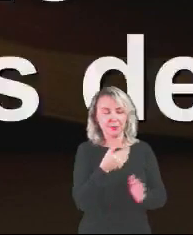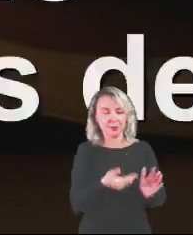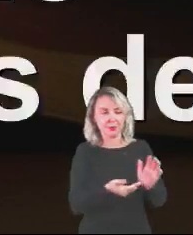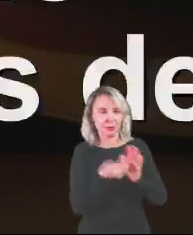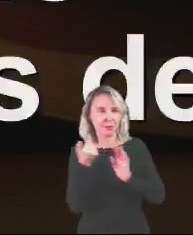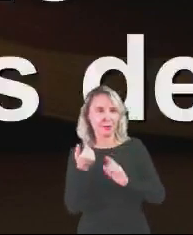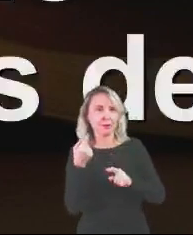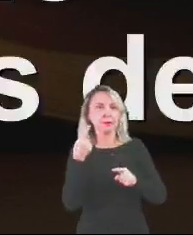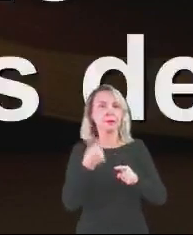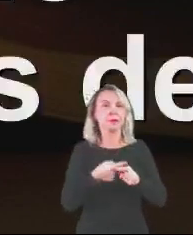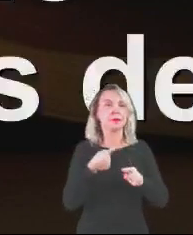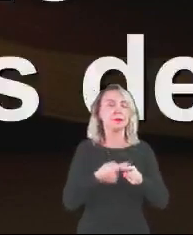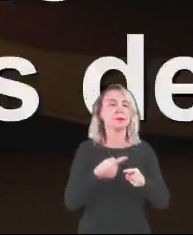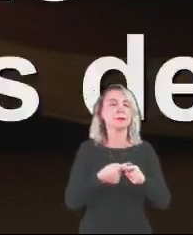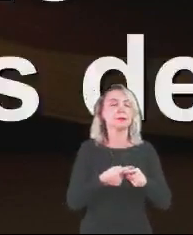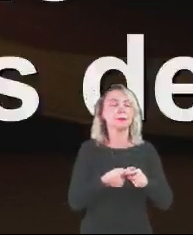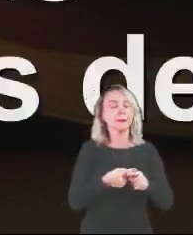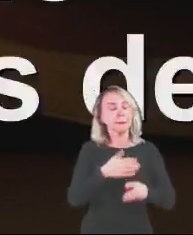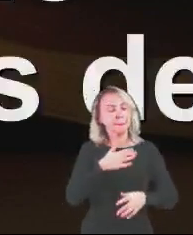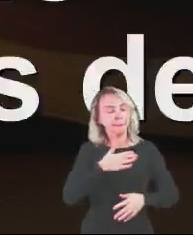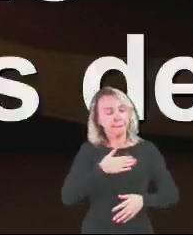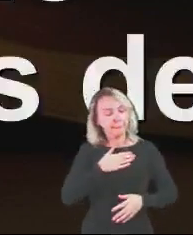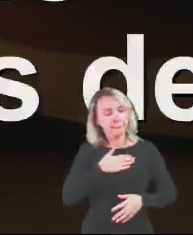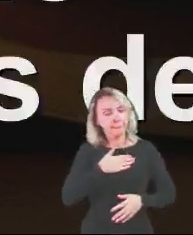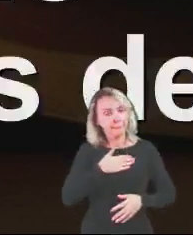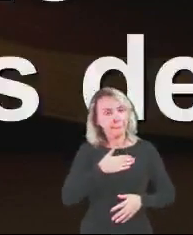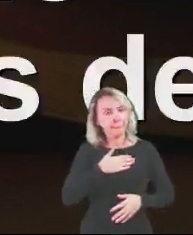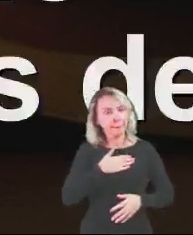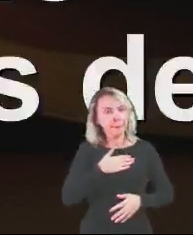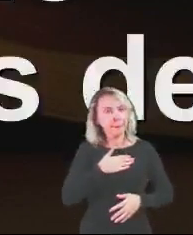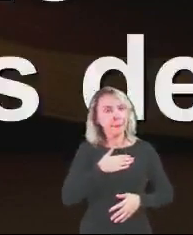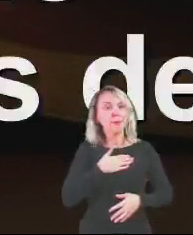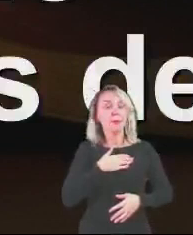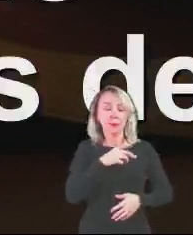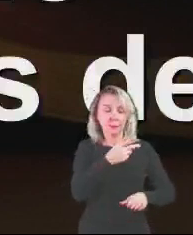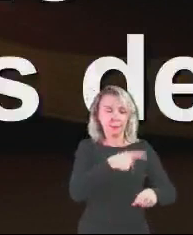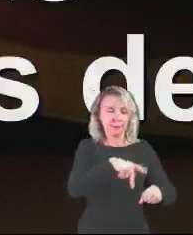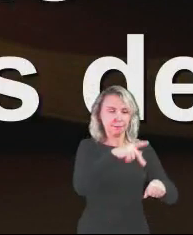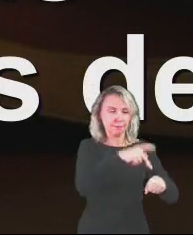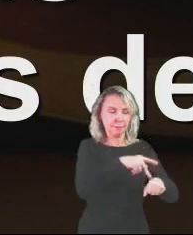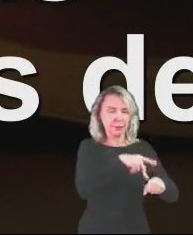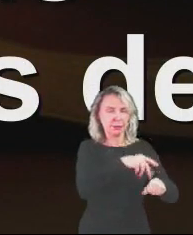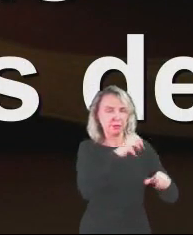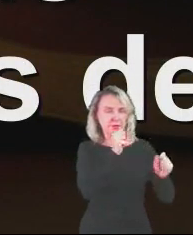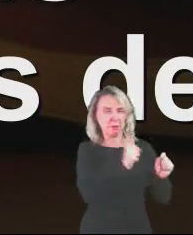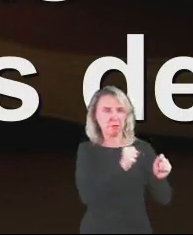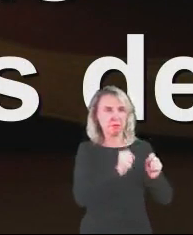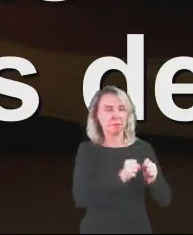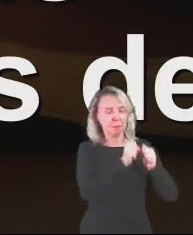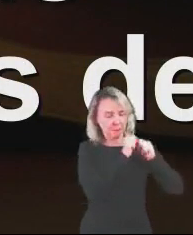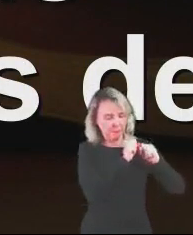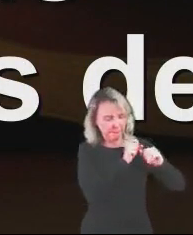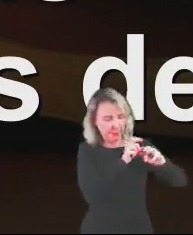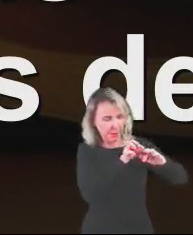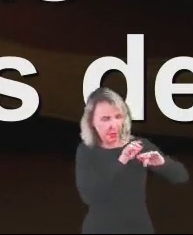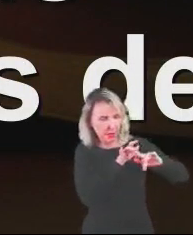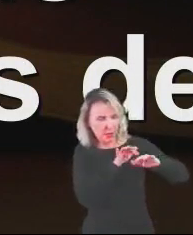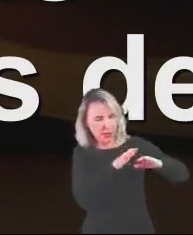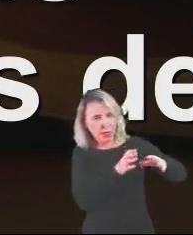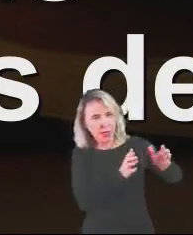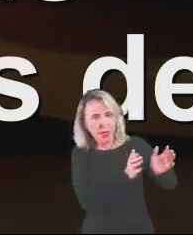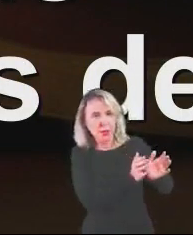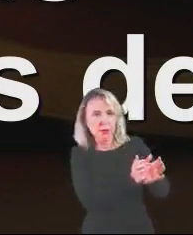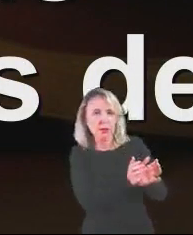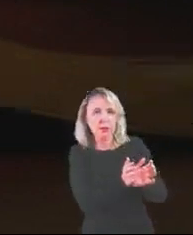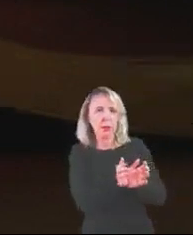porque subiu contra a minha terra uma nação poderosa e sem número, Os seus